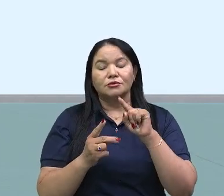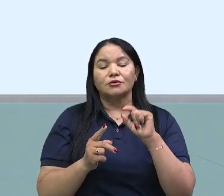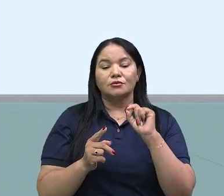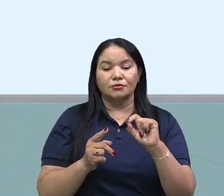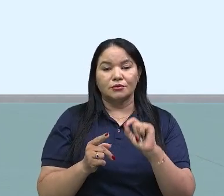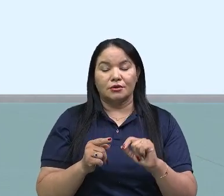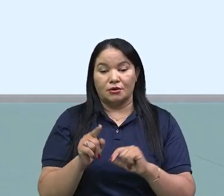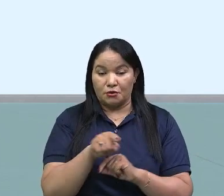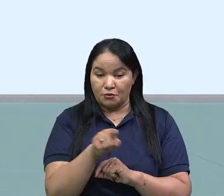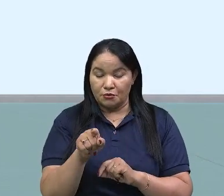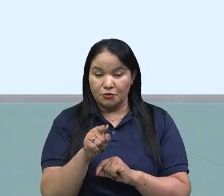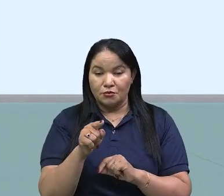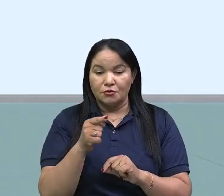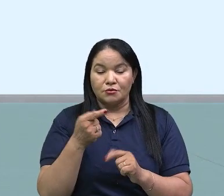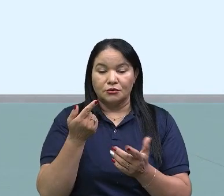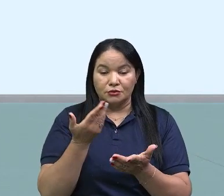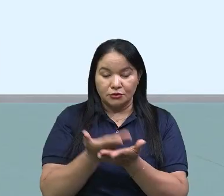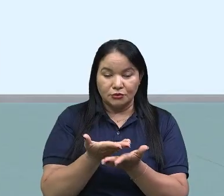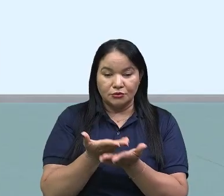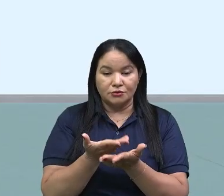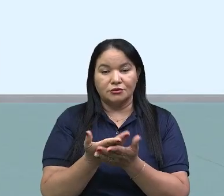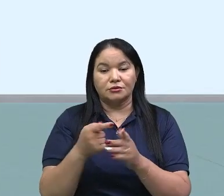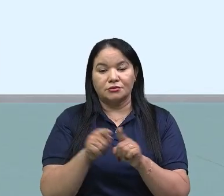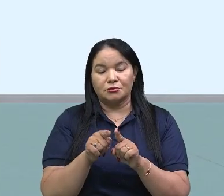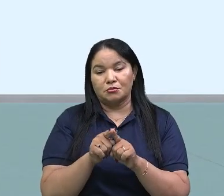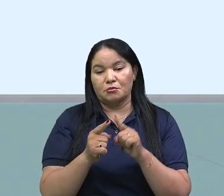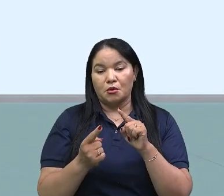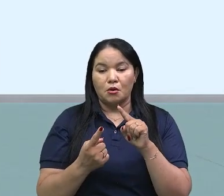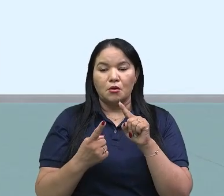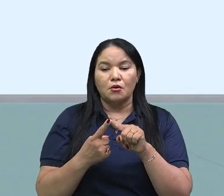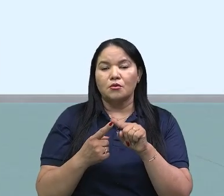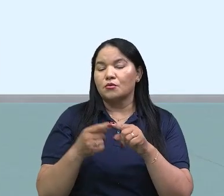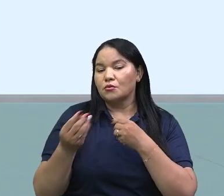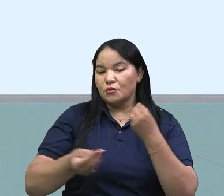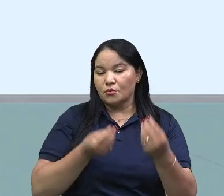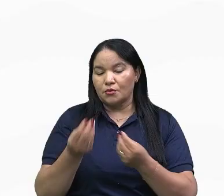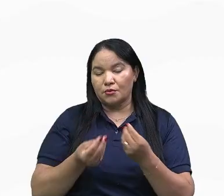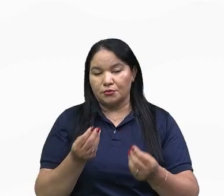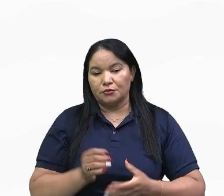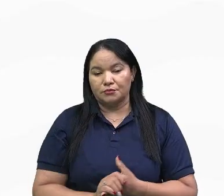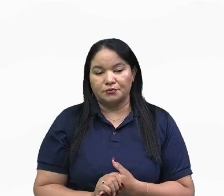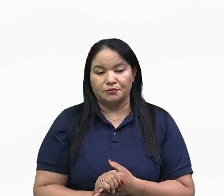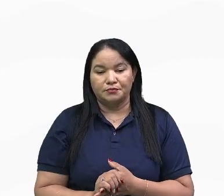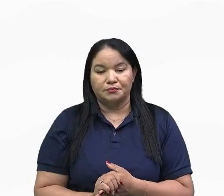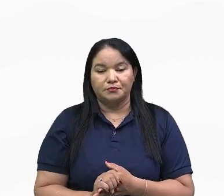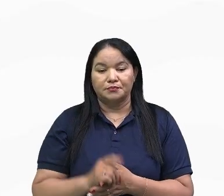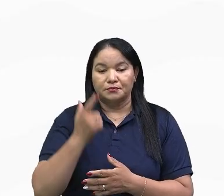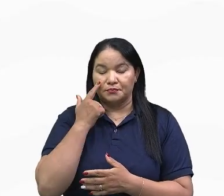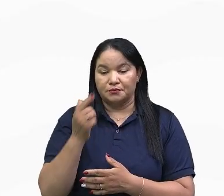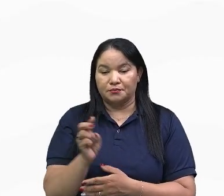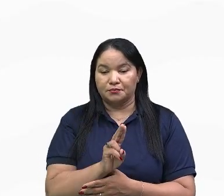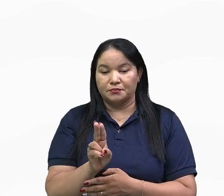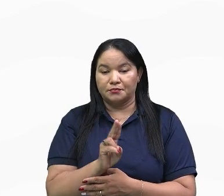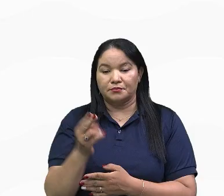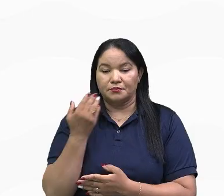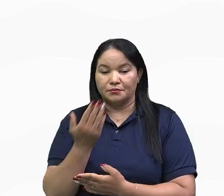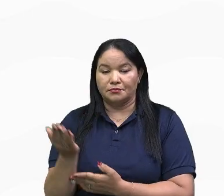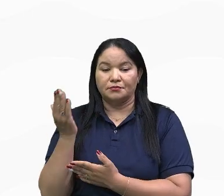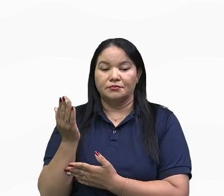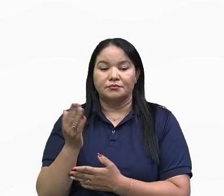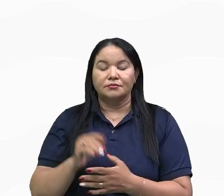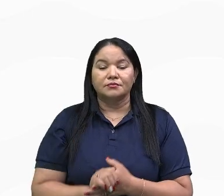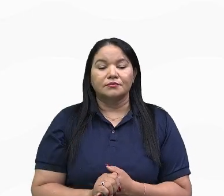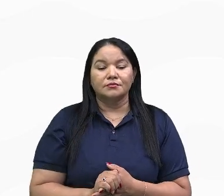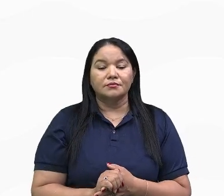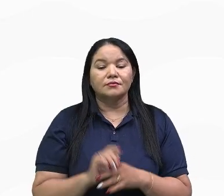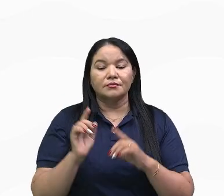acaba estudando que esses fatores de repulsão também são conhecidos como push factors, tá? Agora, o que